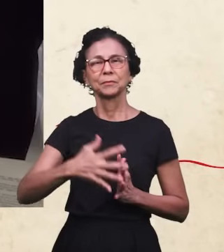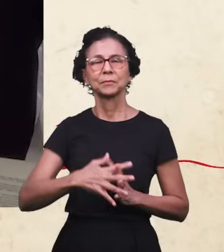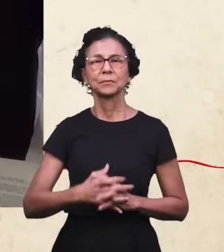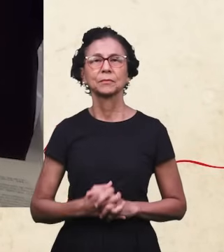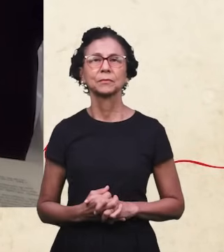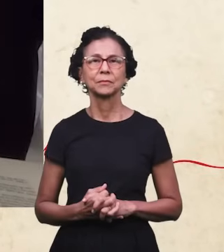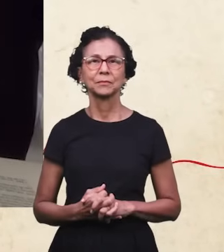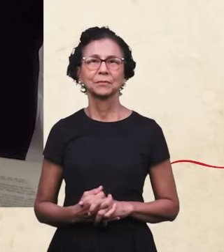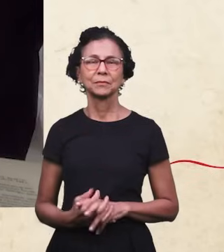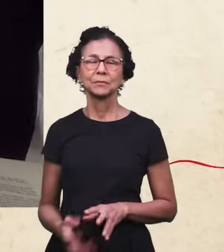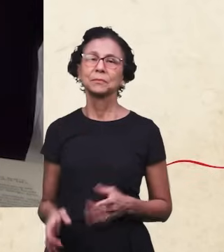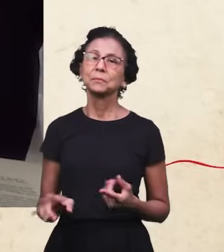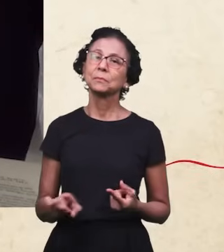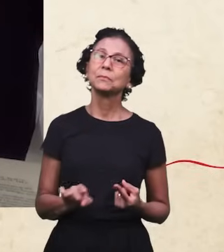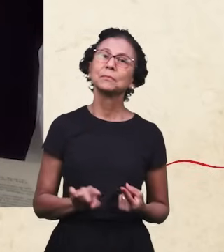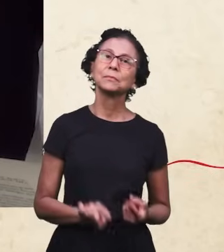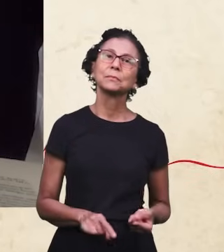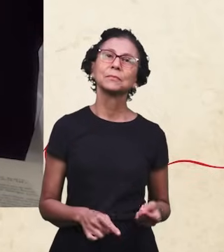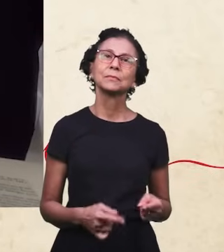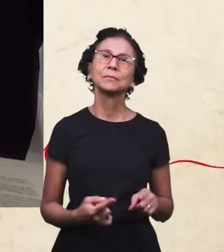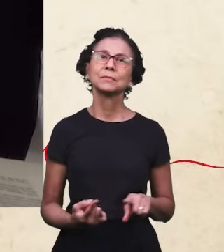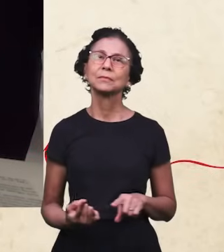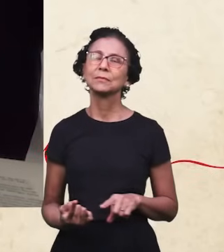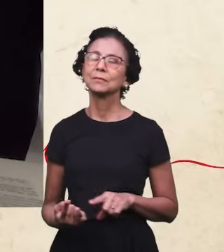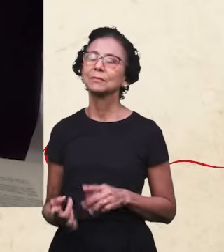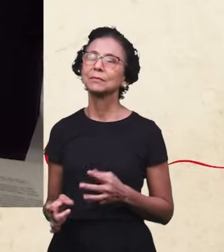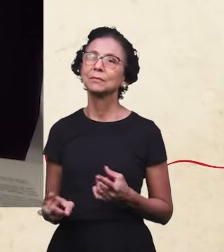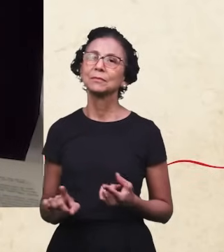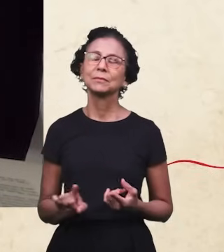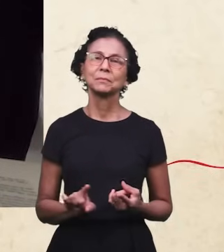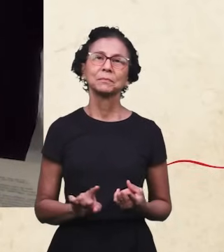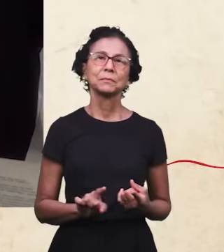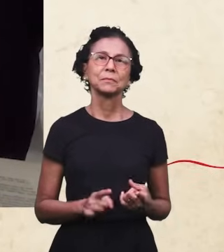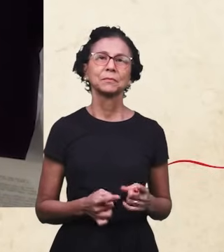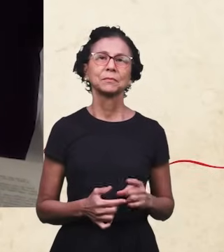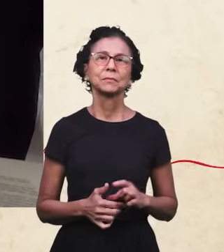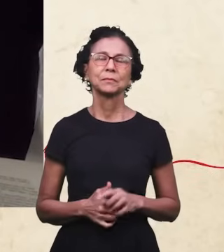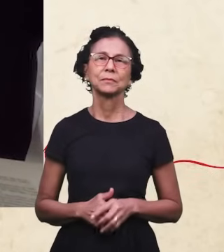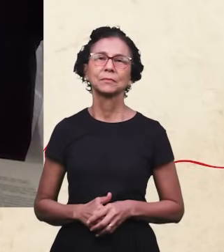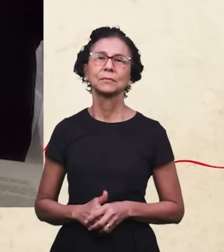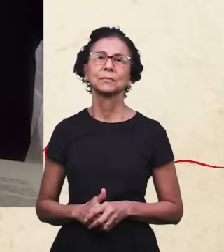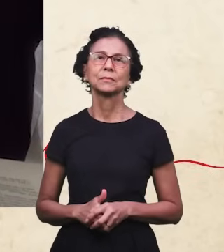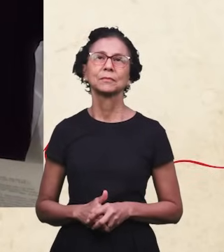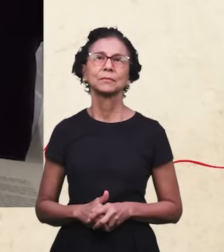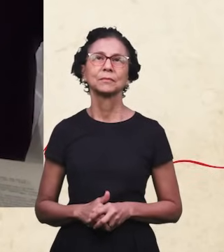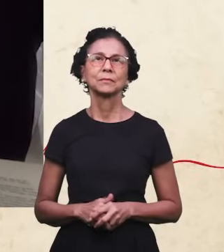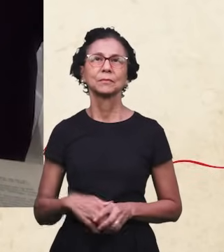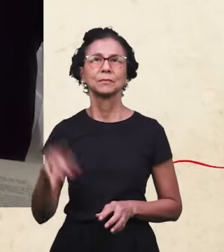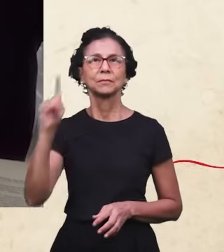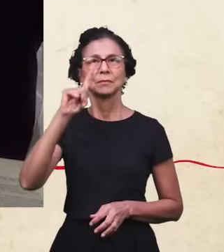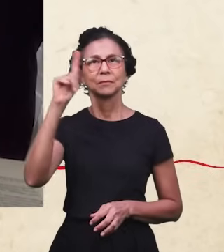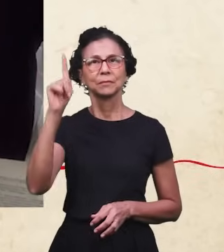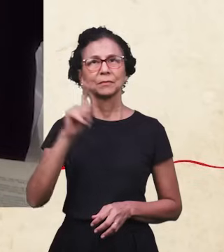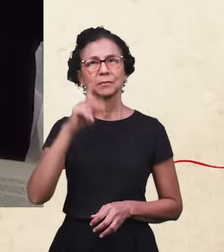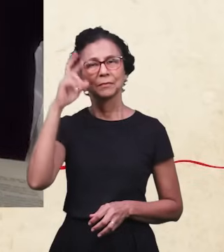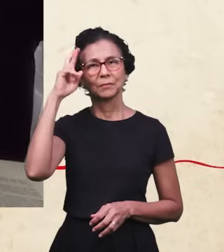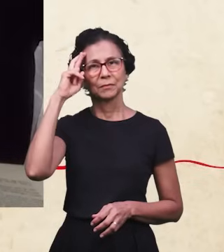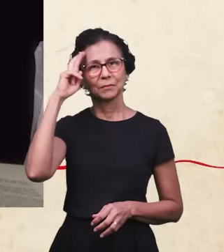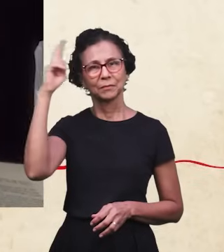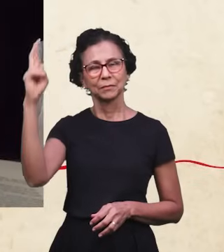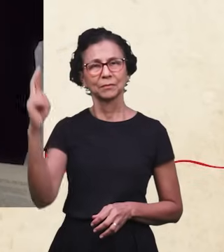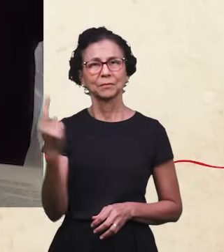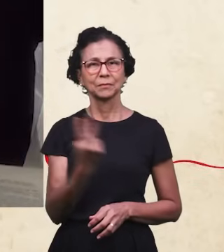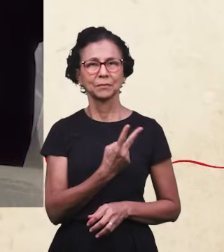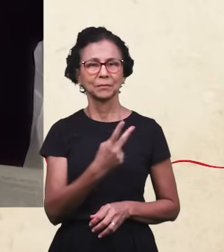A paz do Senhor aos pastores presentes. A minha pergunta relacionada ao tema está no livro de Lucas, capítulo 2,